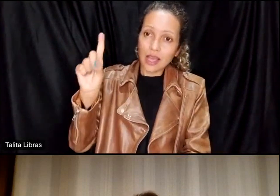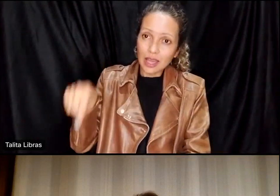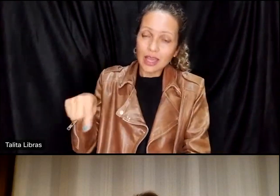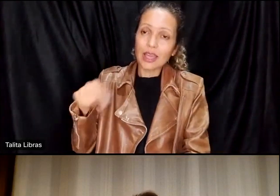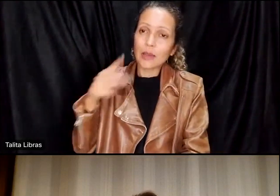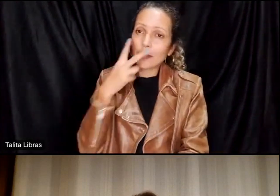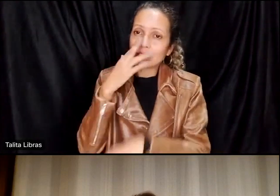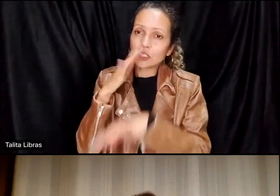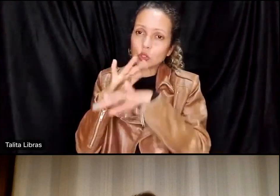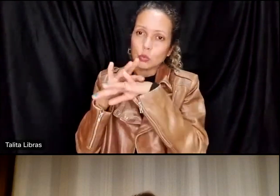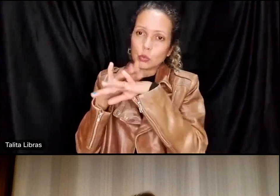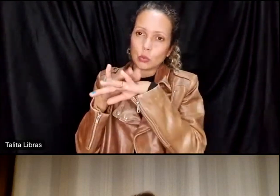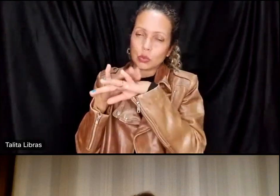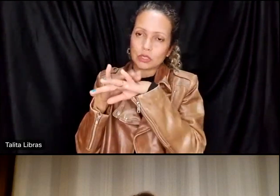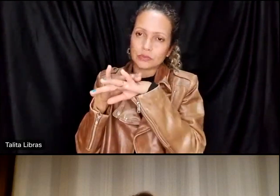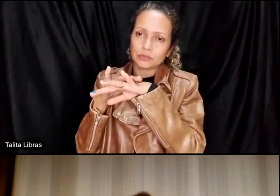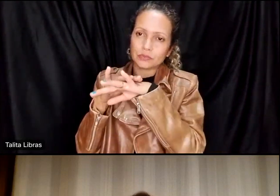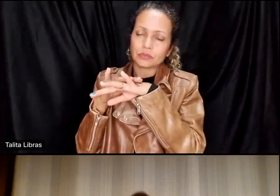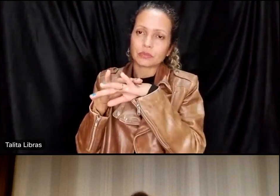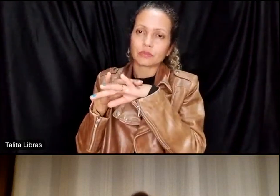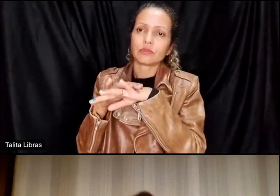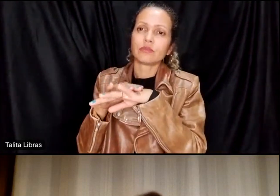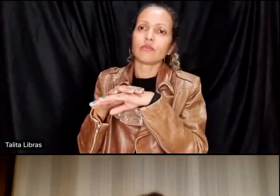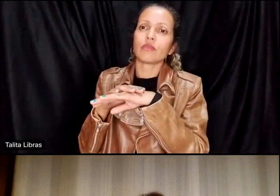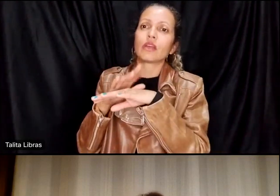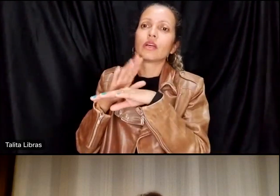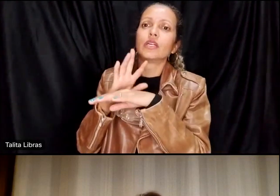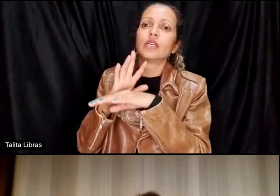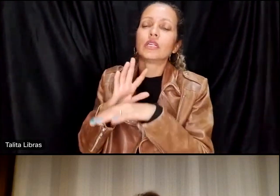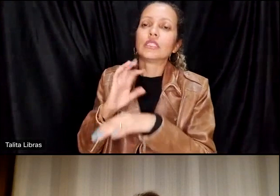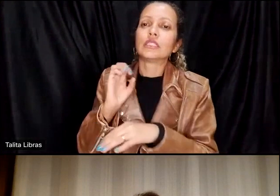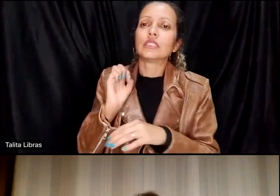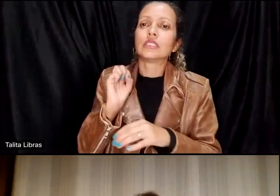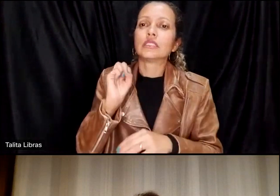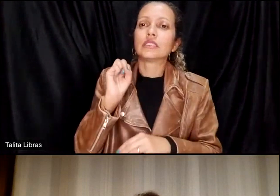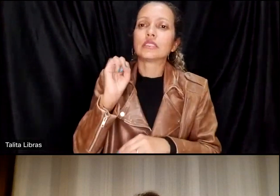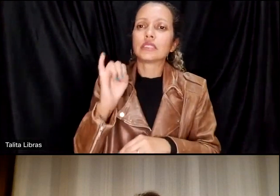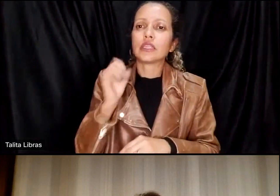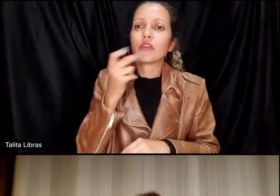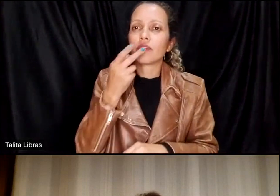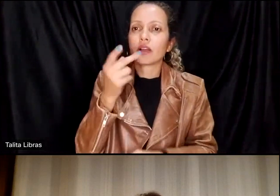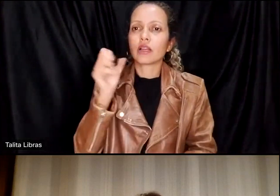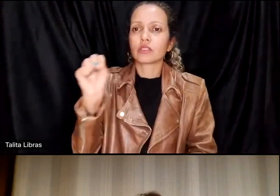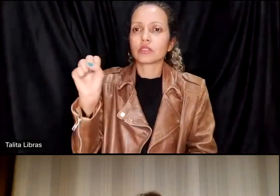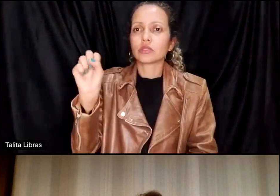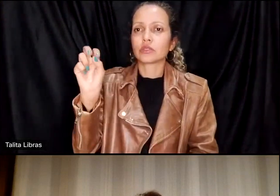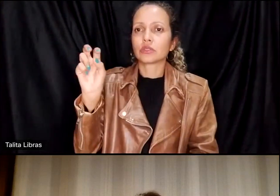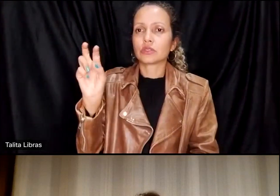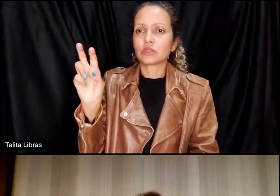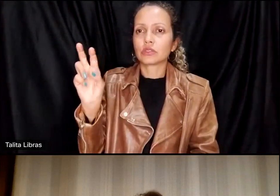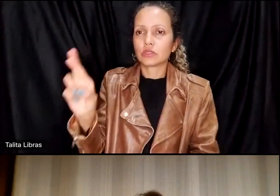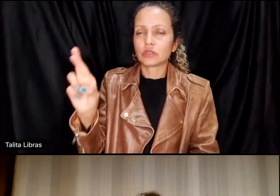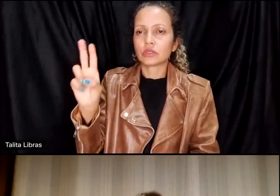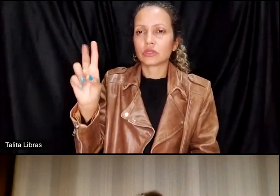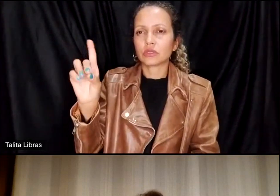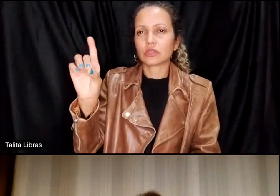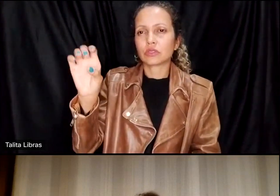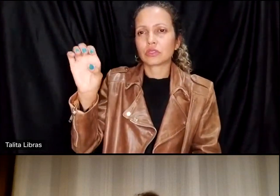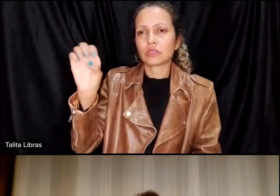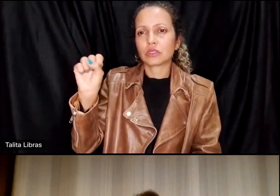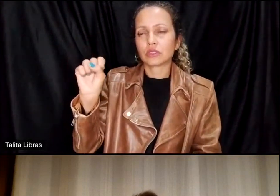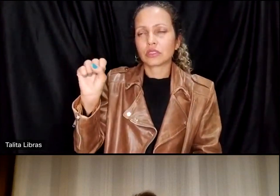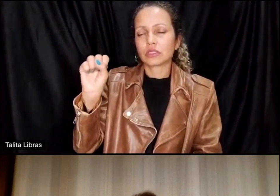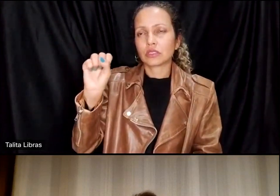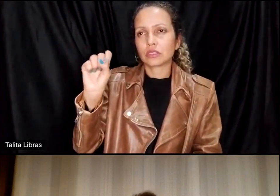fala assim, quando você fala em surdez, vamos estudar audiometria, sarrafono, né? Agora, quando você